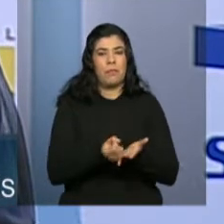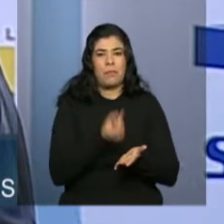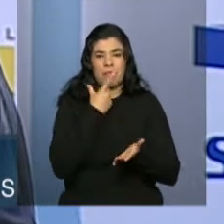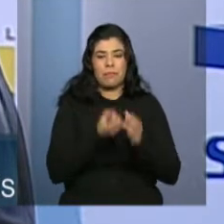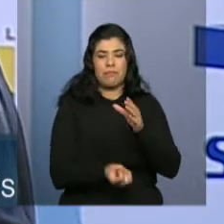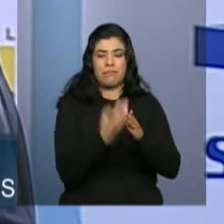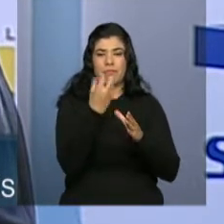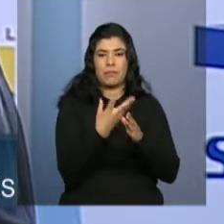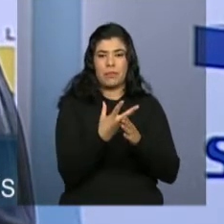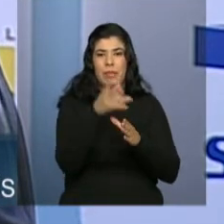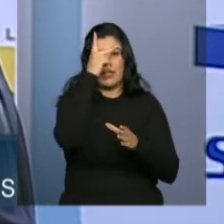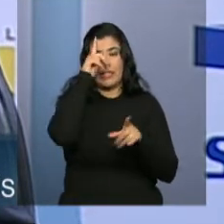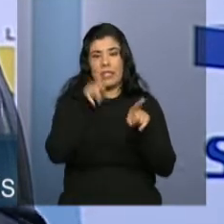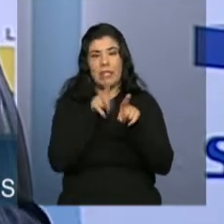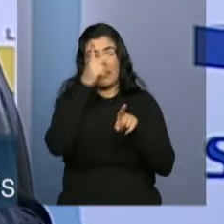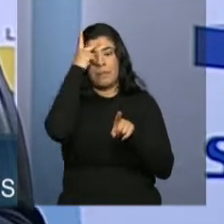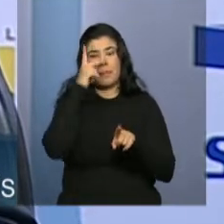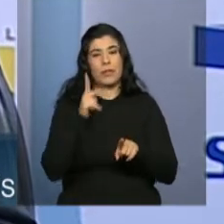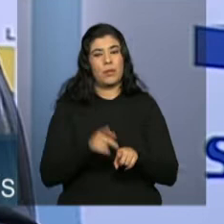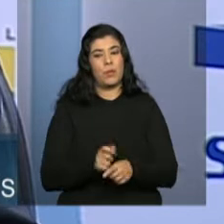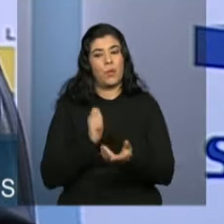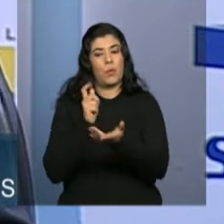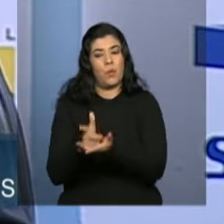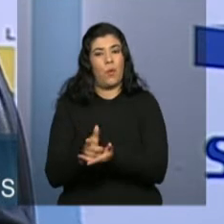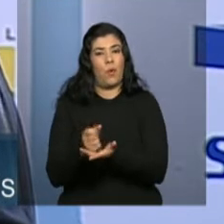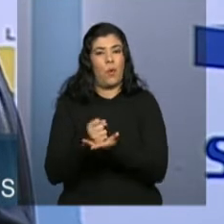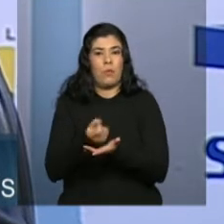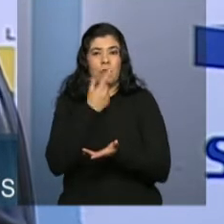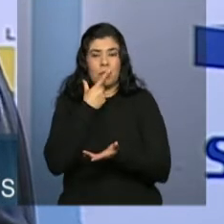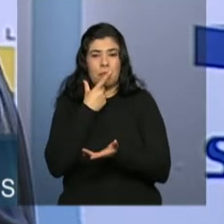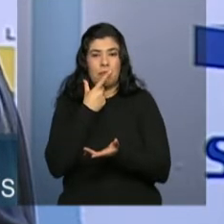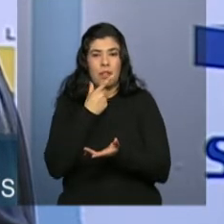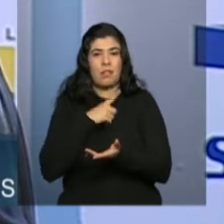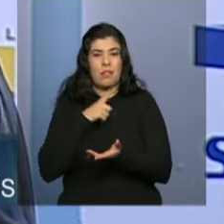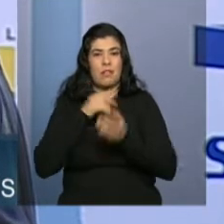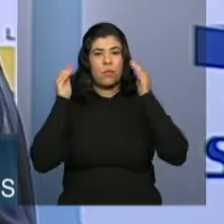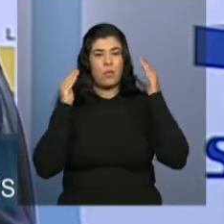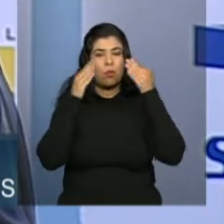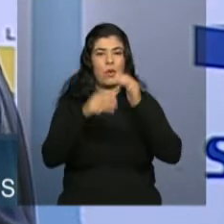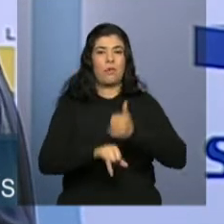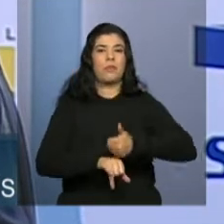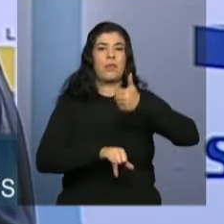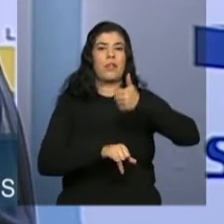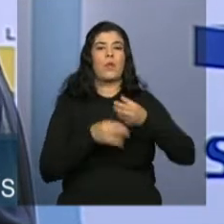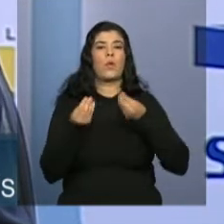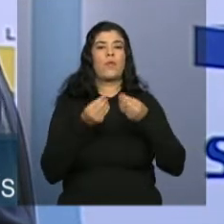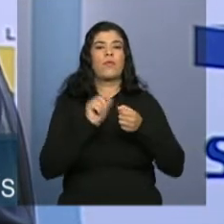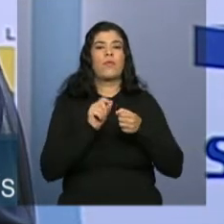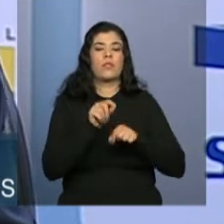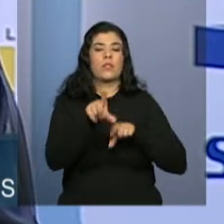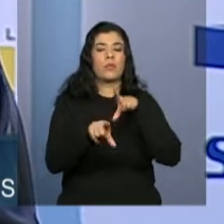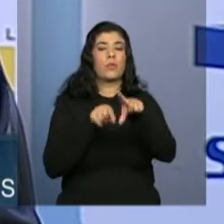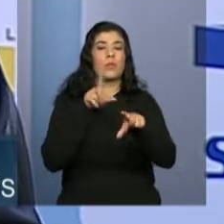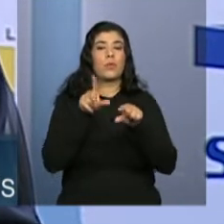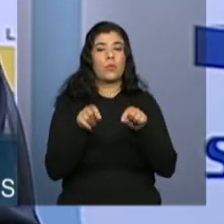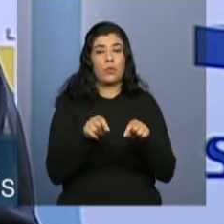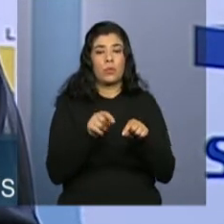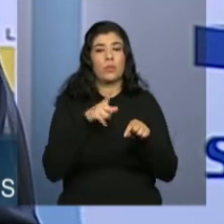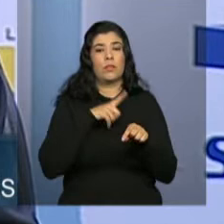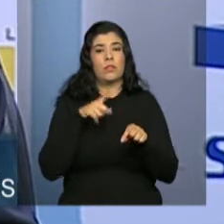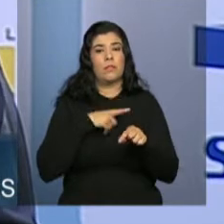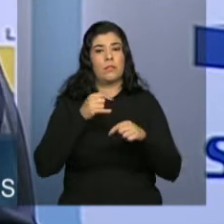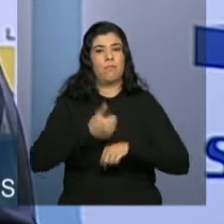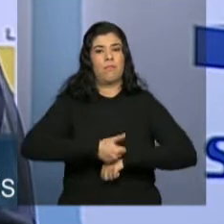ela passa a ter uma previsibilidade passa a ter mais racionalidade nas escolhas que foram feitas buscaram da